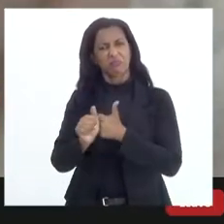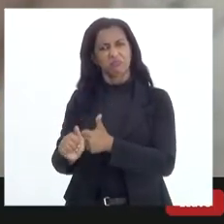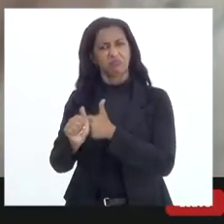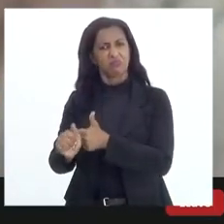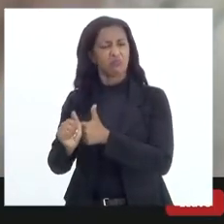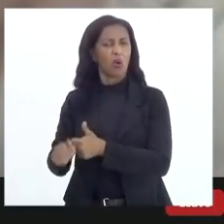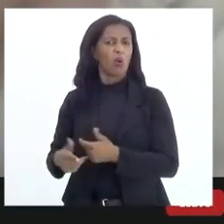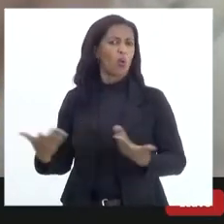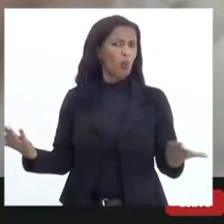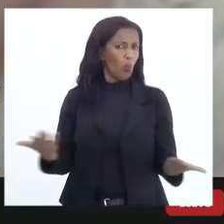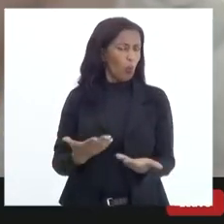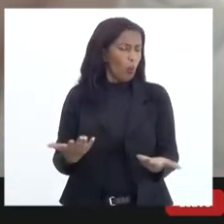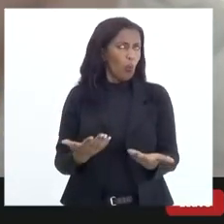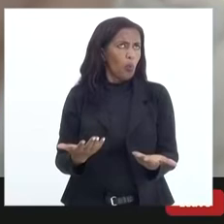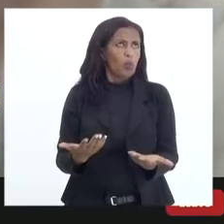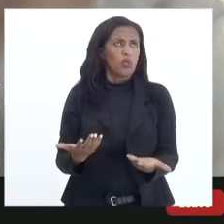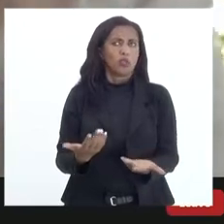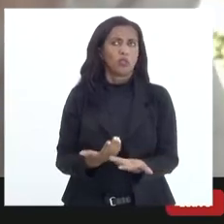não são